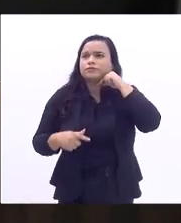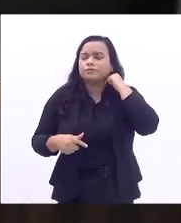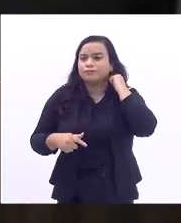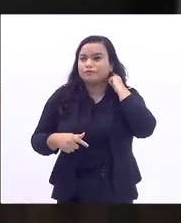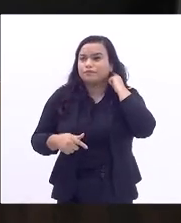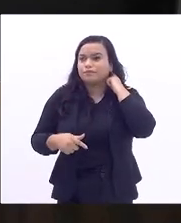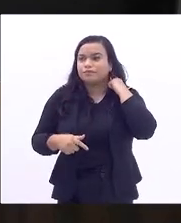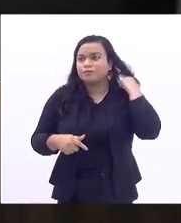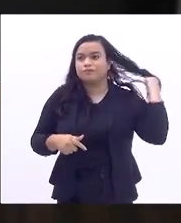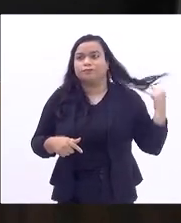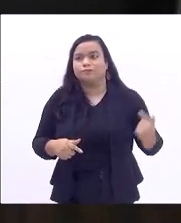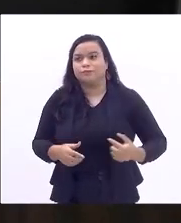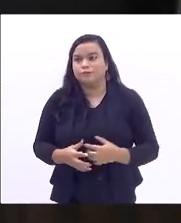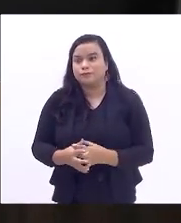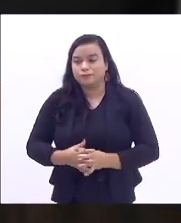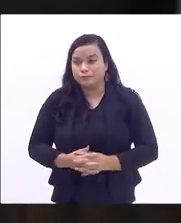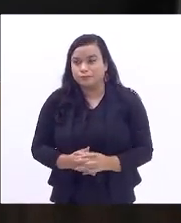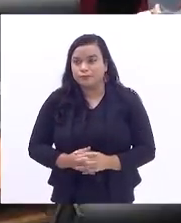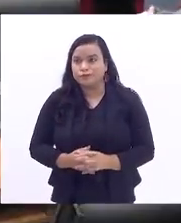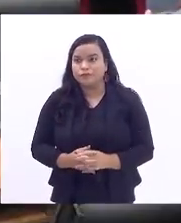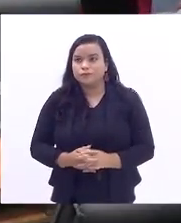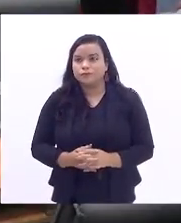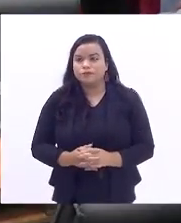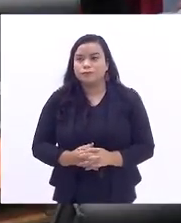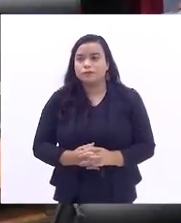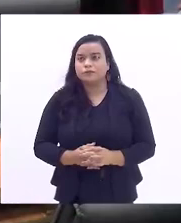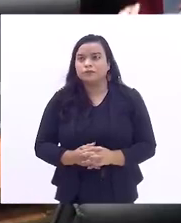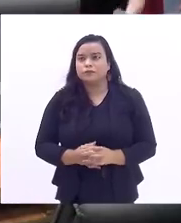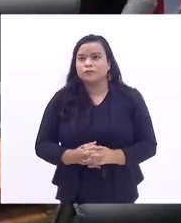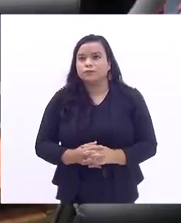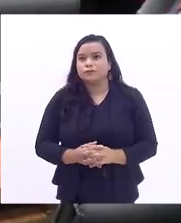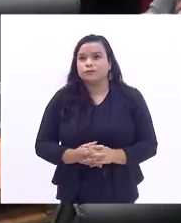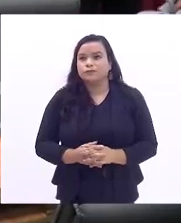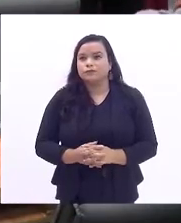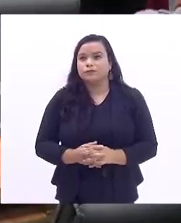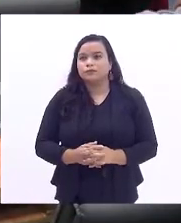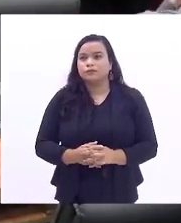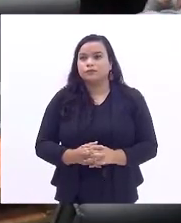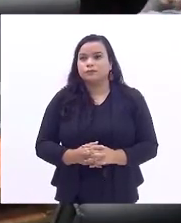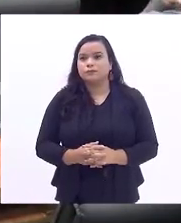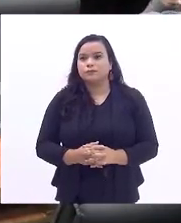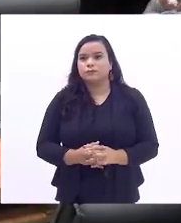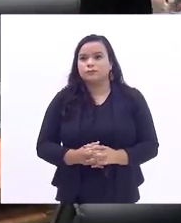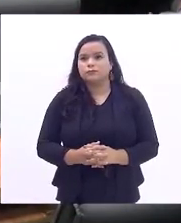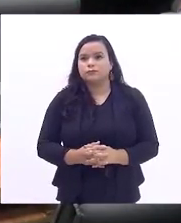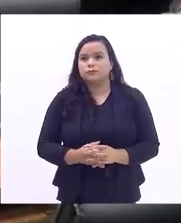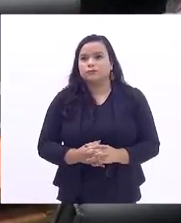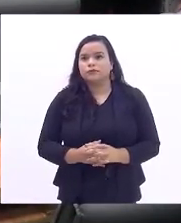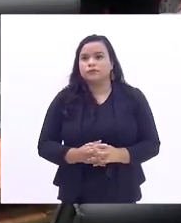tá ok Olá boa todo tempo